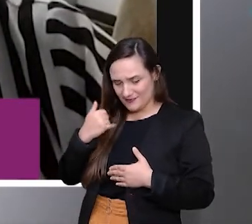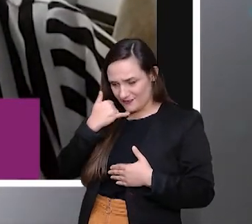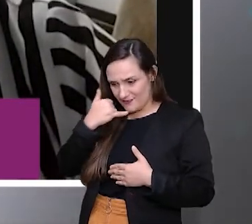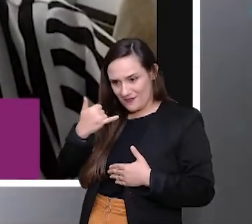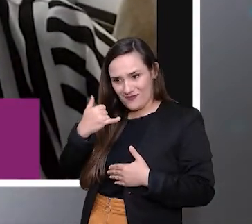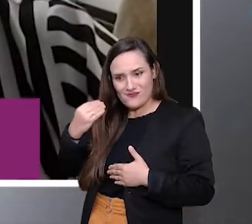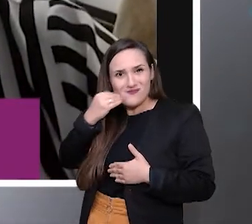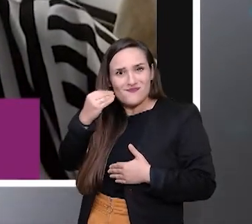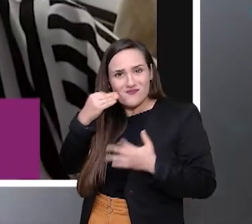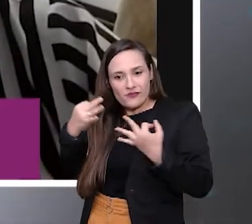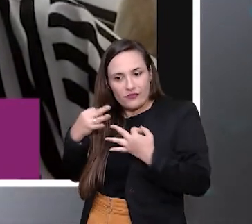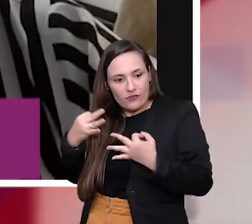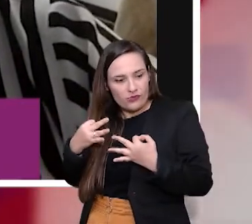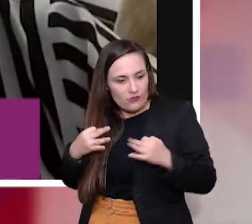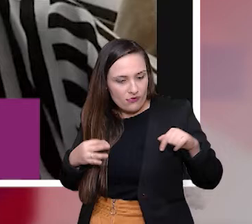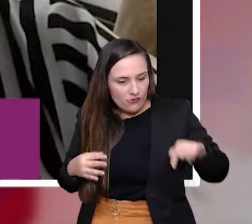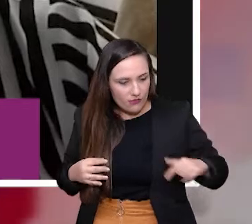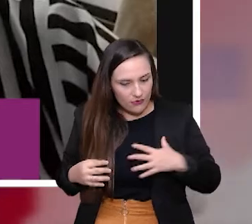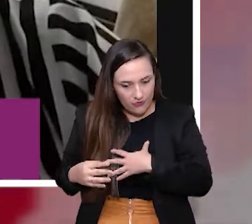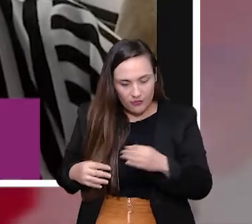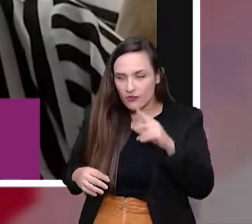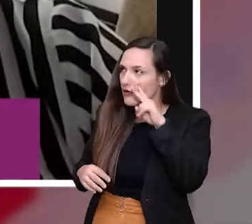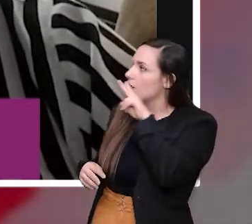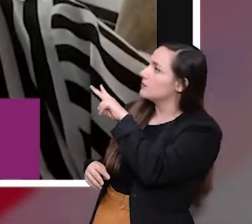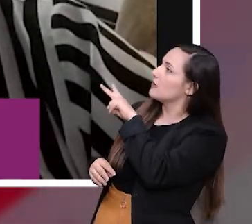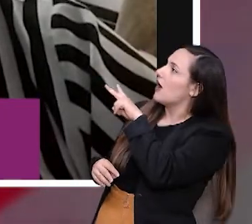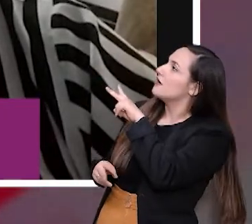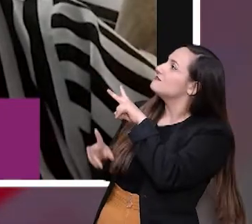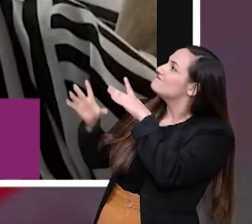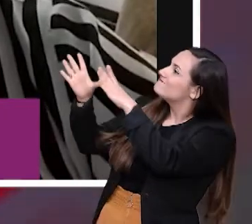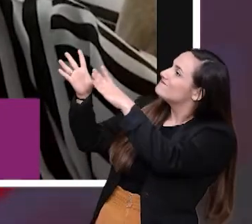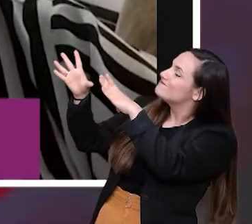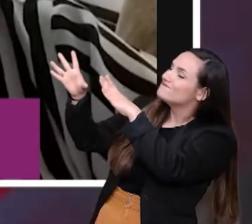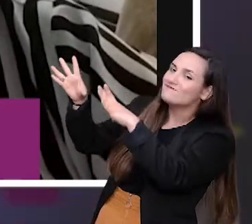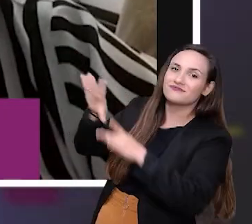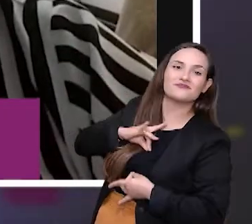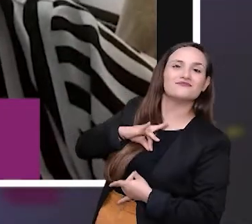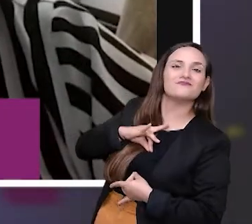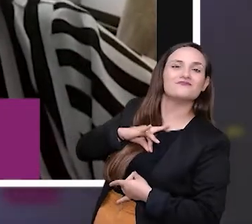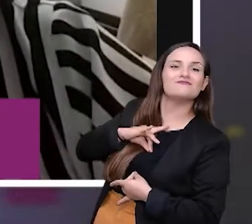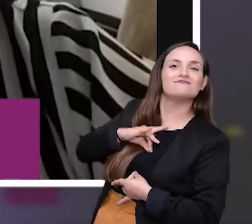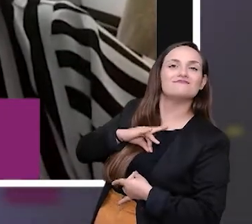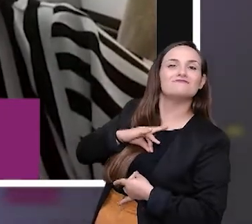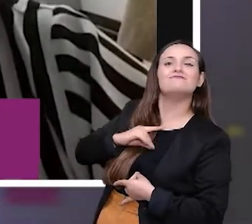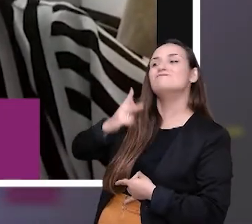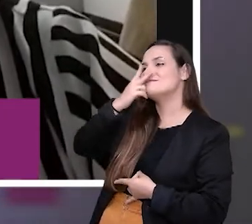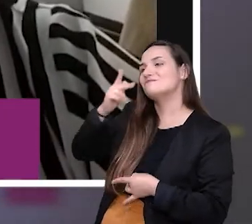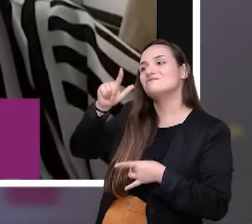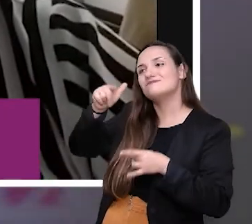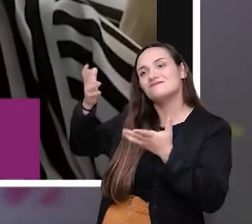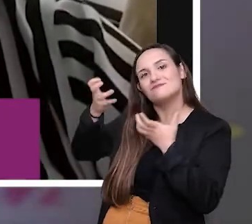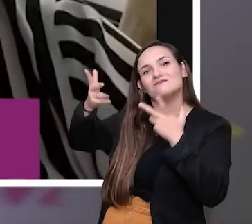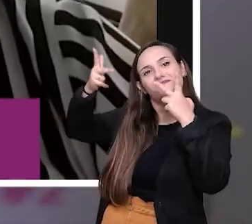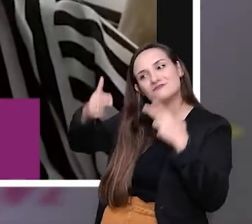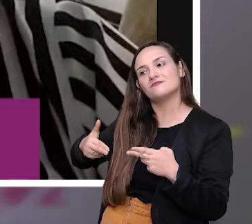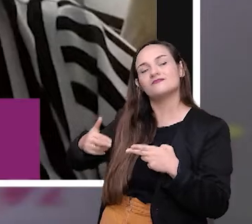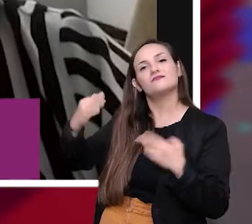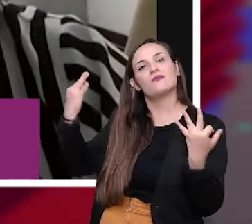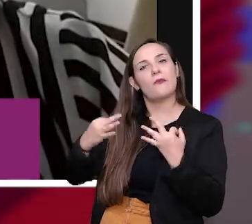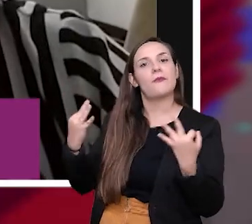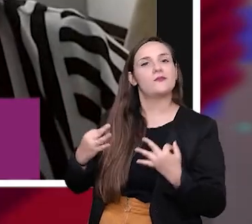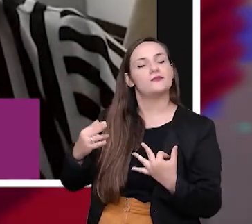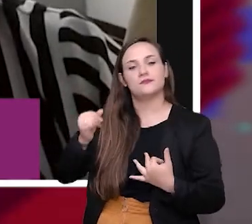nas próprias redes sociais e que os filhos tenham que ser espelho disso também, porque os Sim. filhos acabam tendo